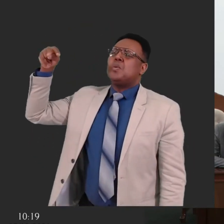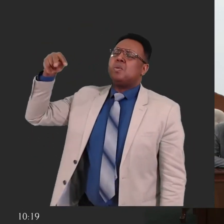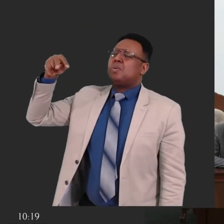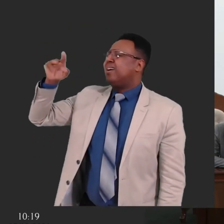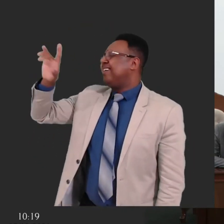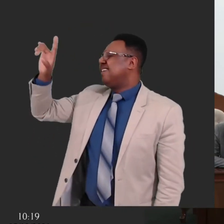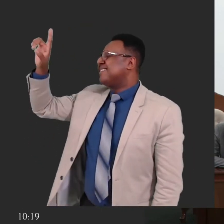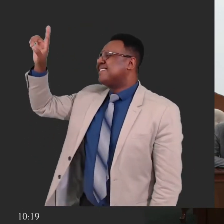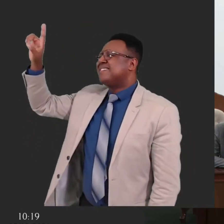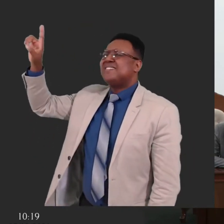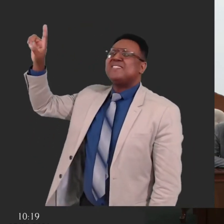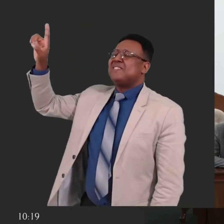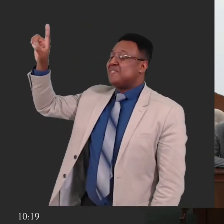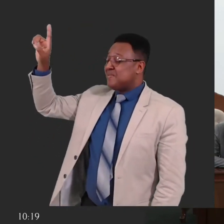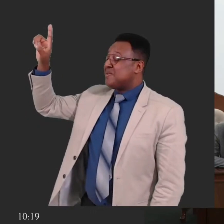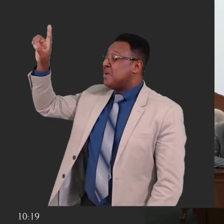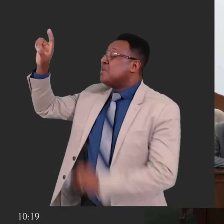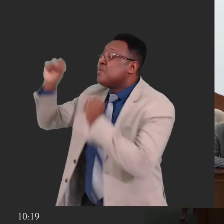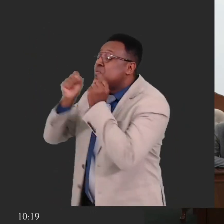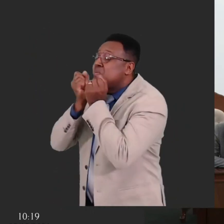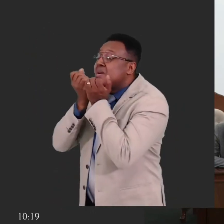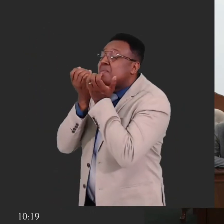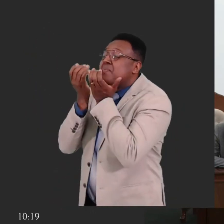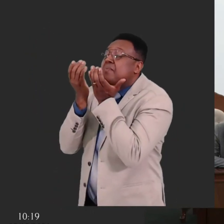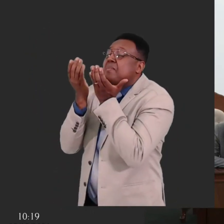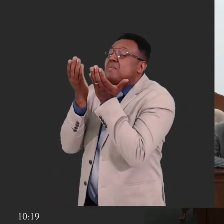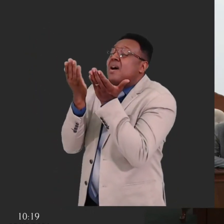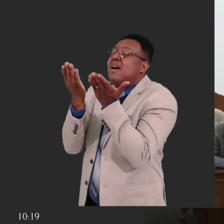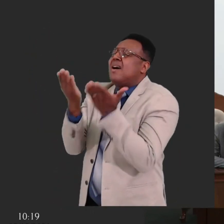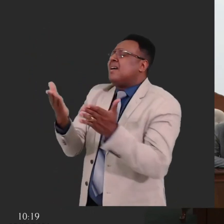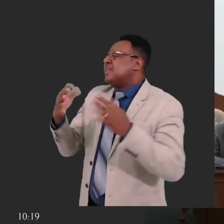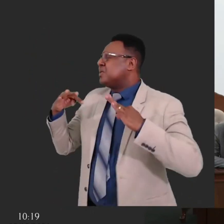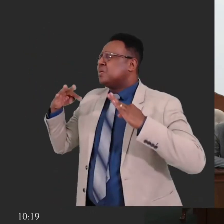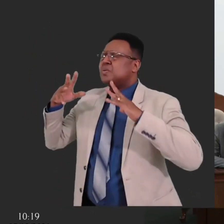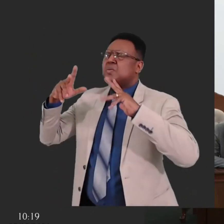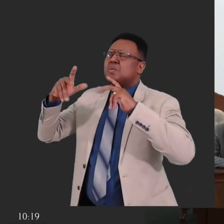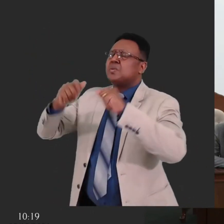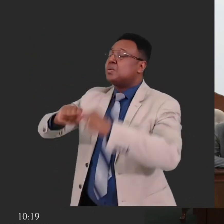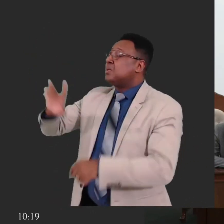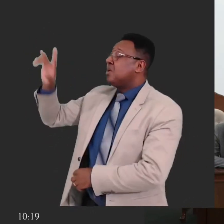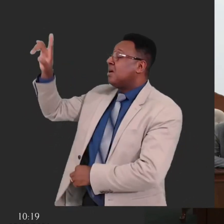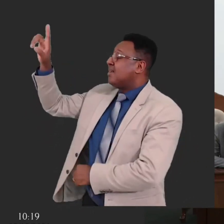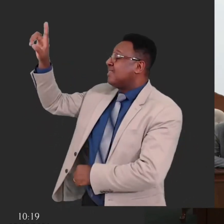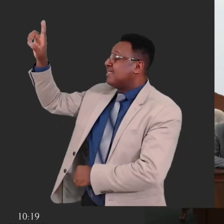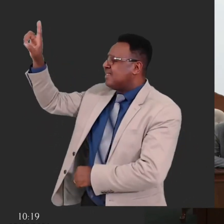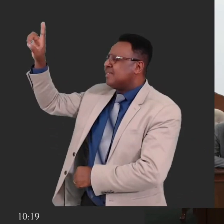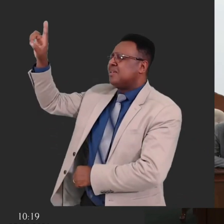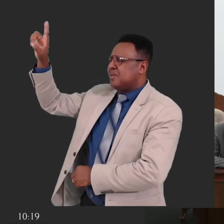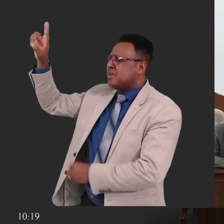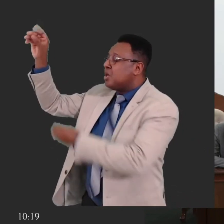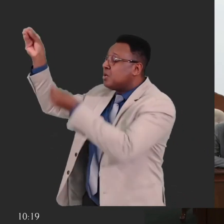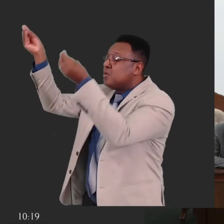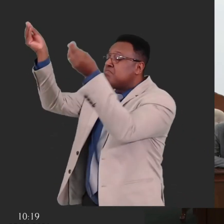Deus provedor de todas as coisas, provendo tu, Senhor, as necessidades do